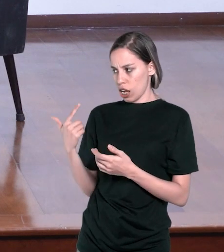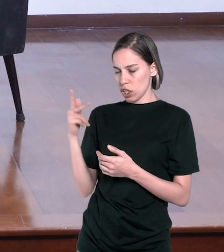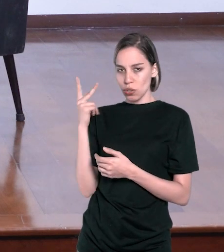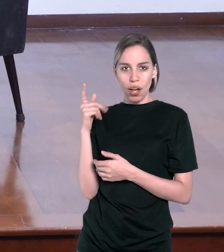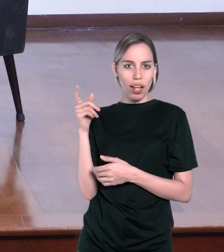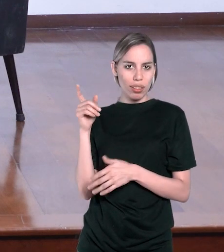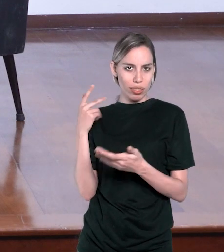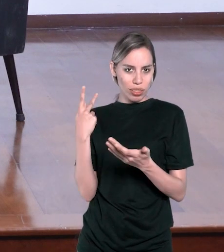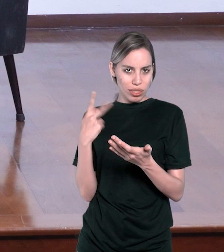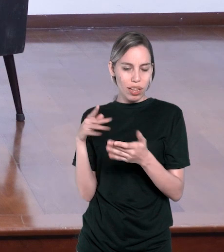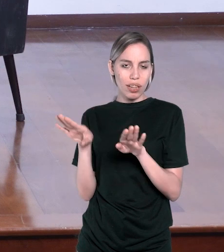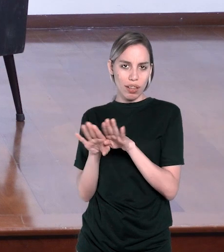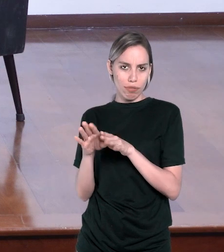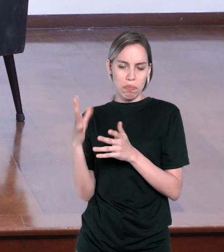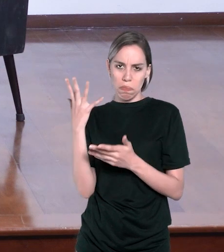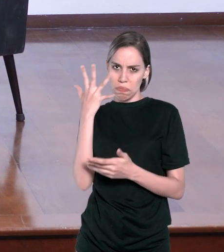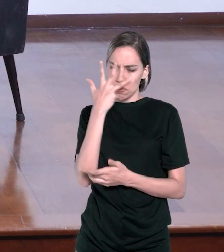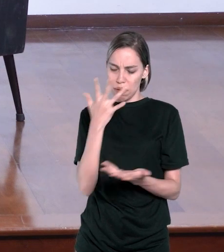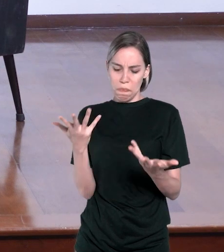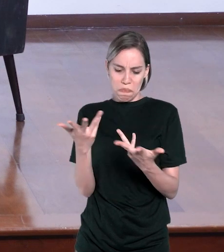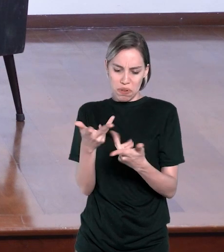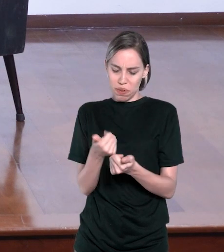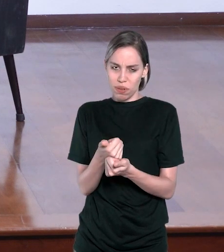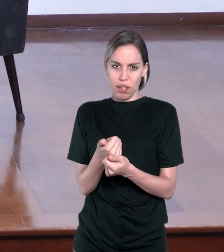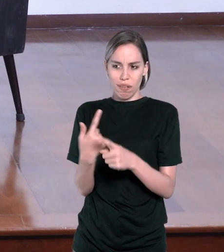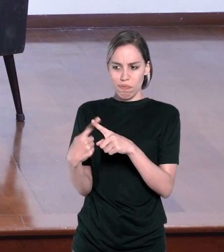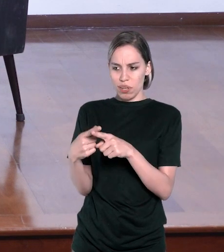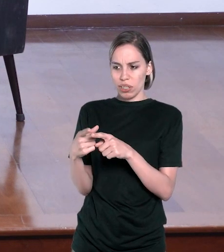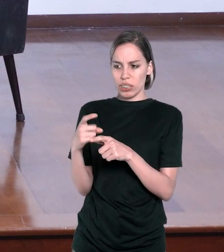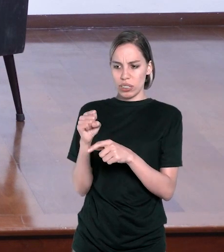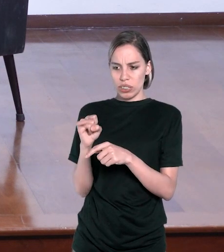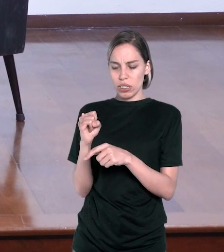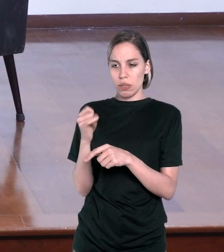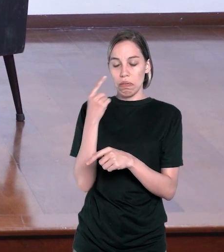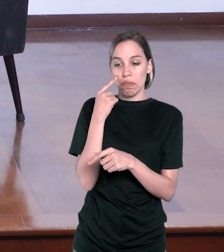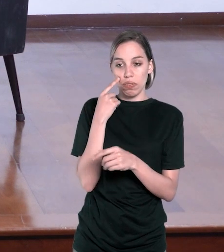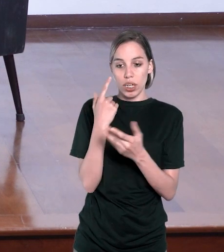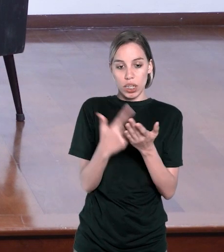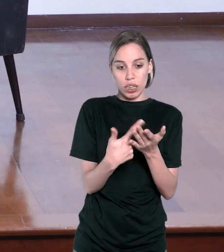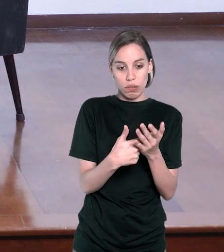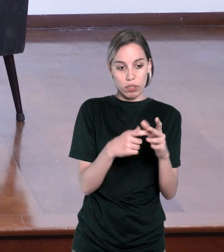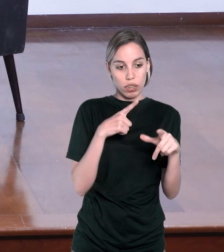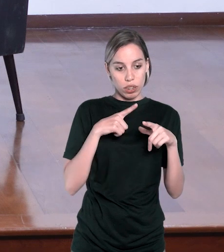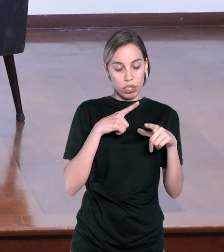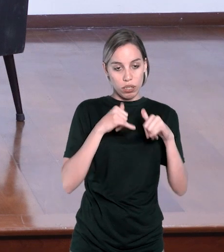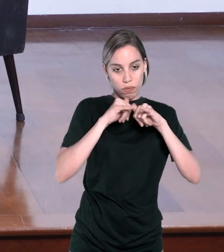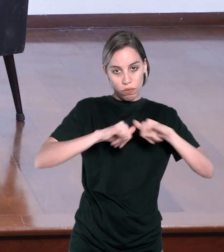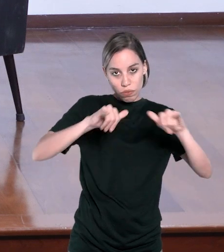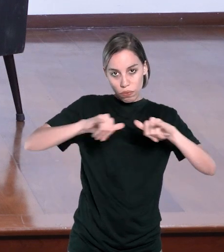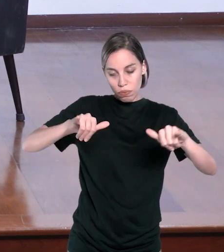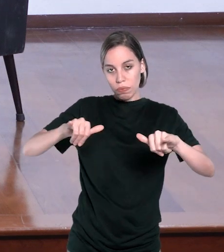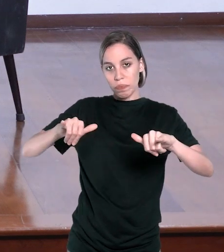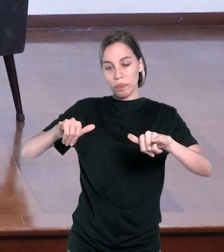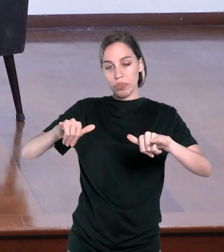veio conversando sobre as hipóteses de colocação de livros em editoras, né, Marcos? O Gabriel Garcia